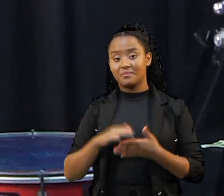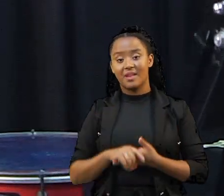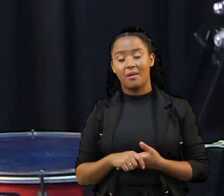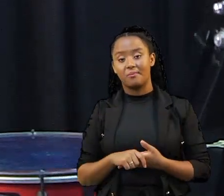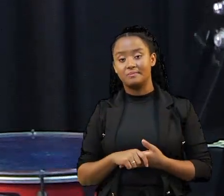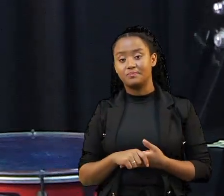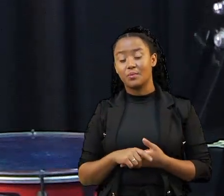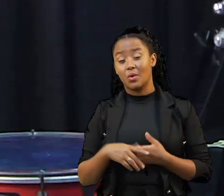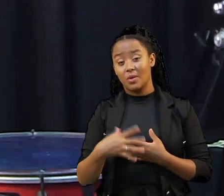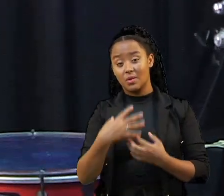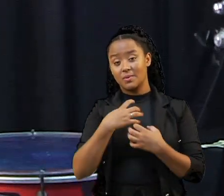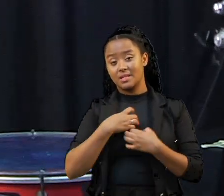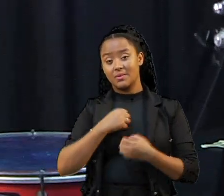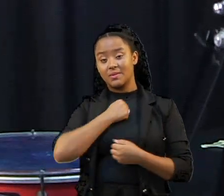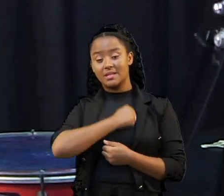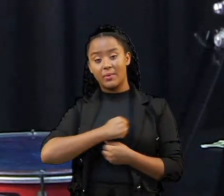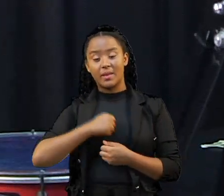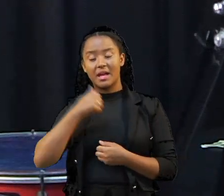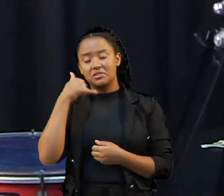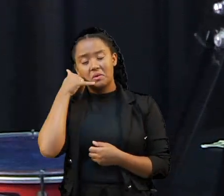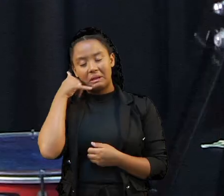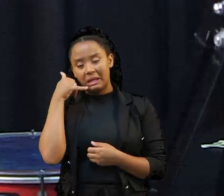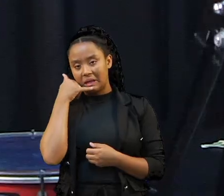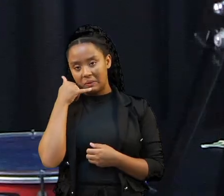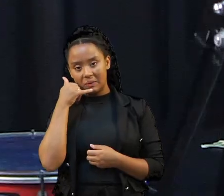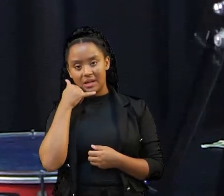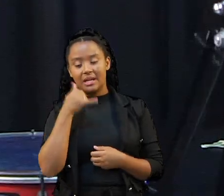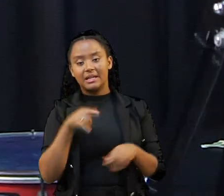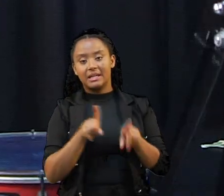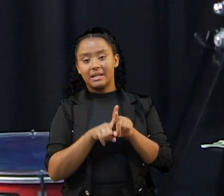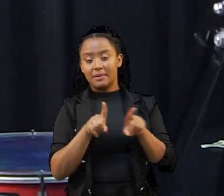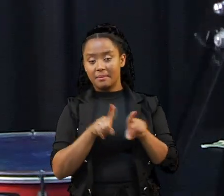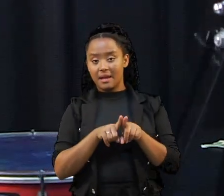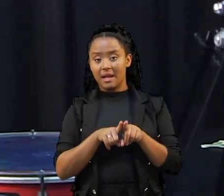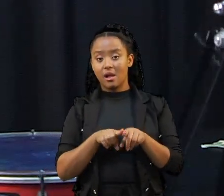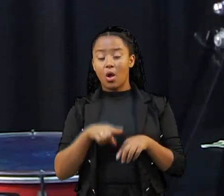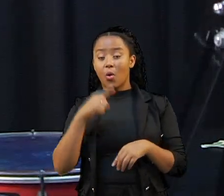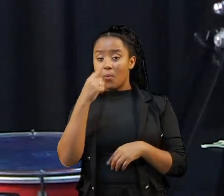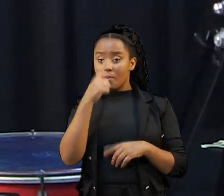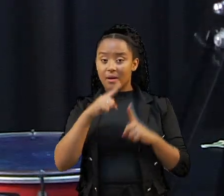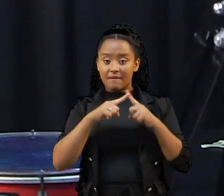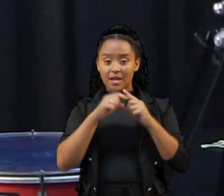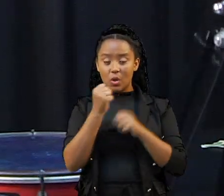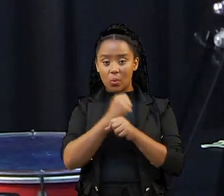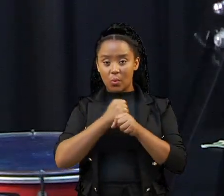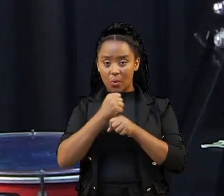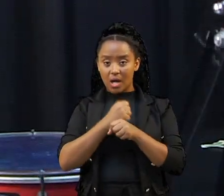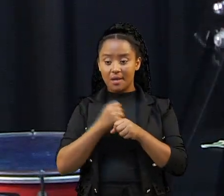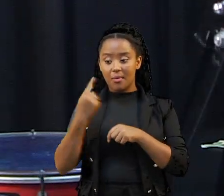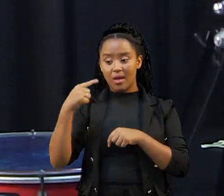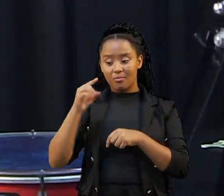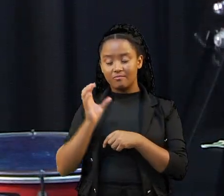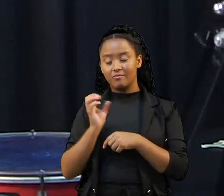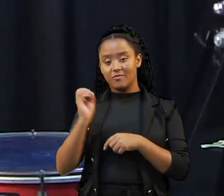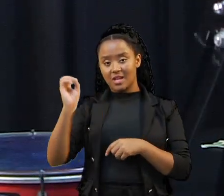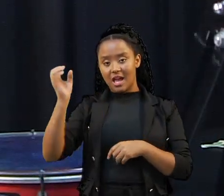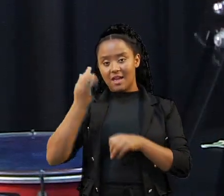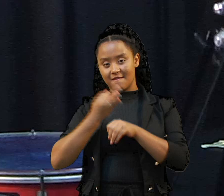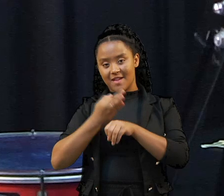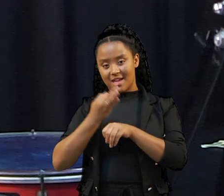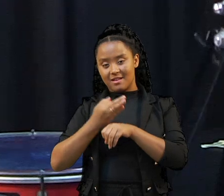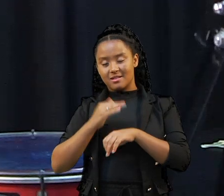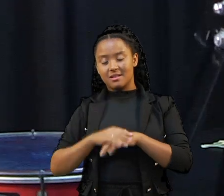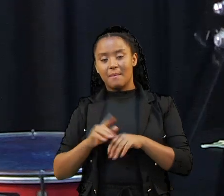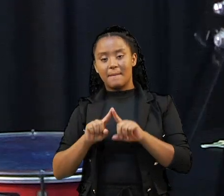geralmente eu só ligo, né, para eles, e também eu costumava ir de uma vez no ano, pelo menos, nas minhas férias